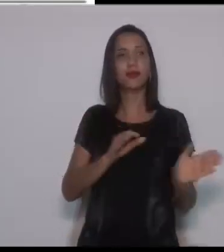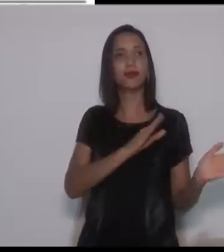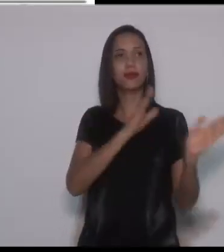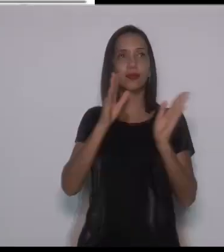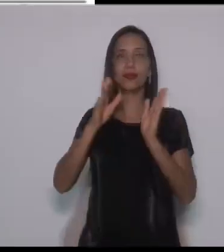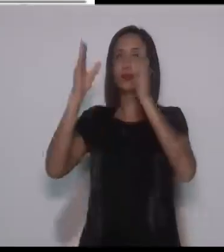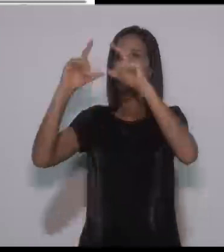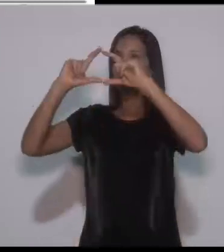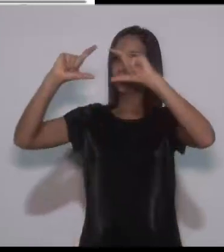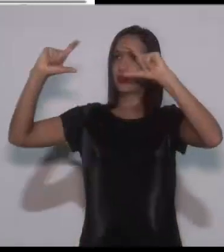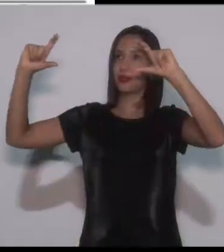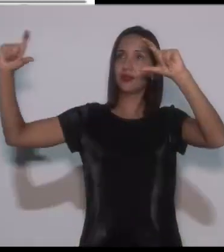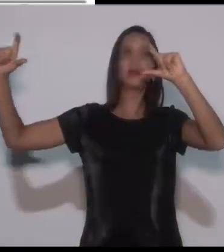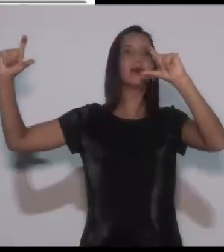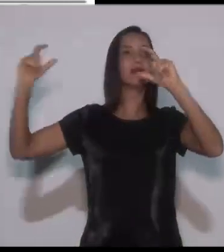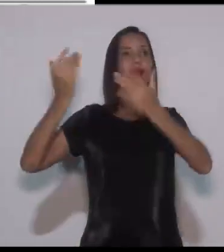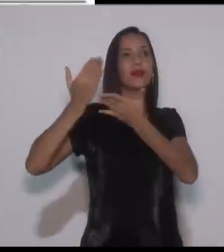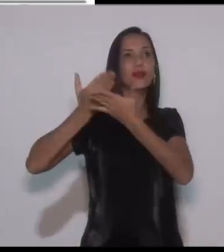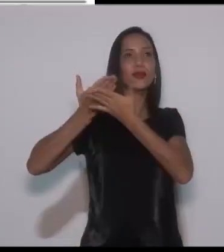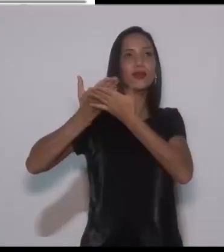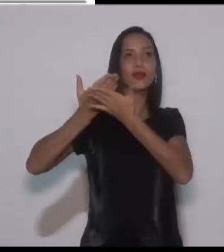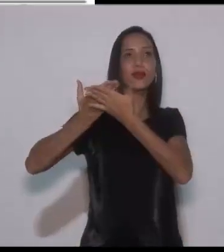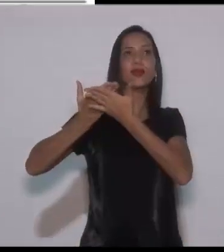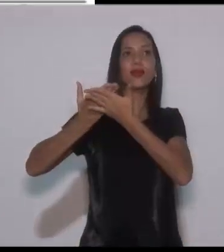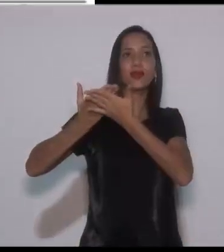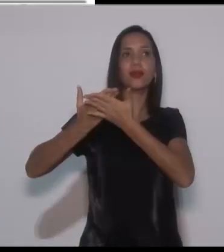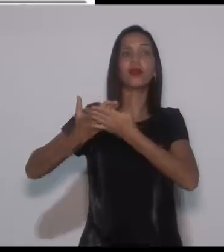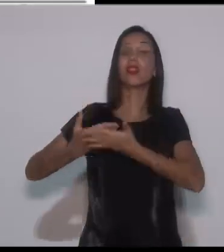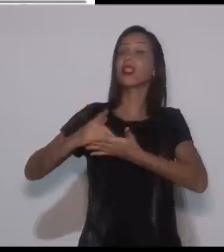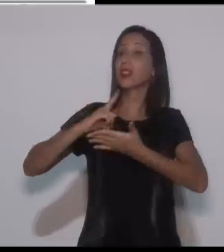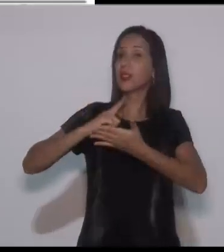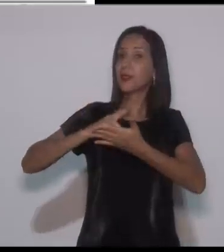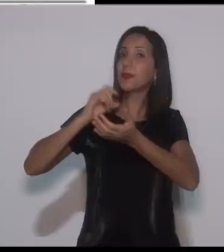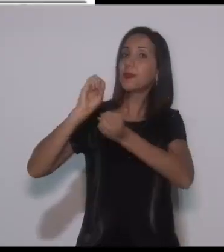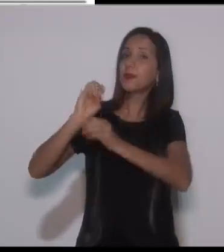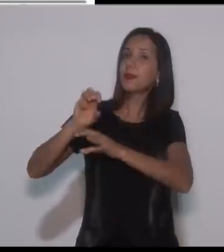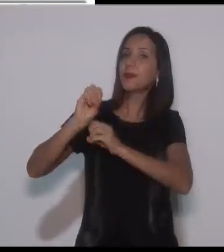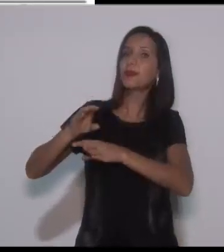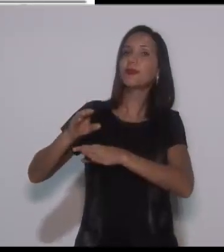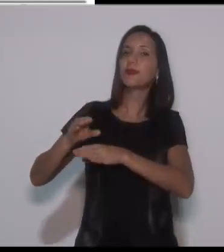a taxa de escolarização, o ensino fundamental